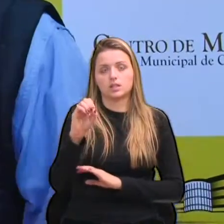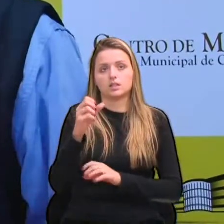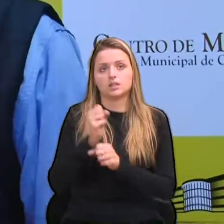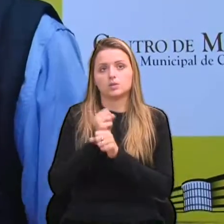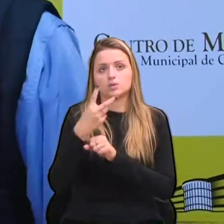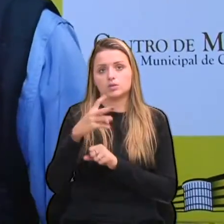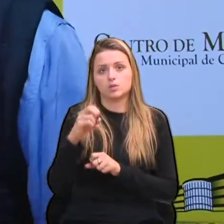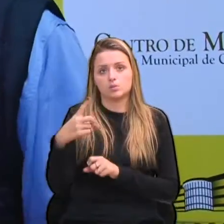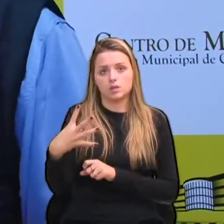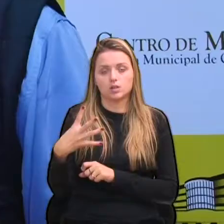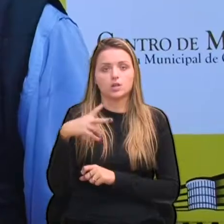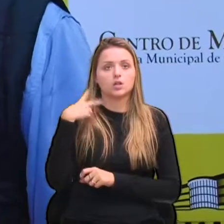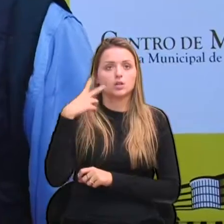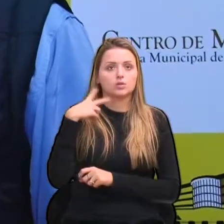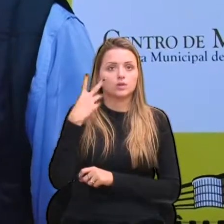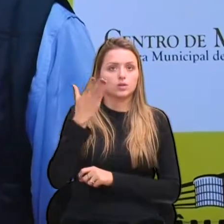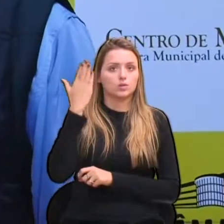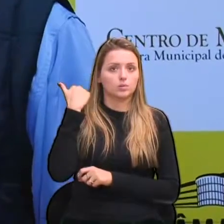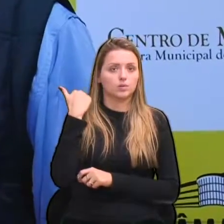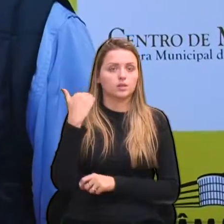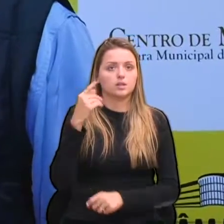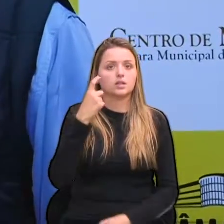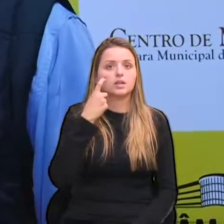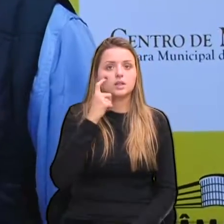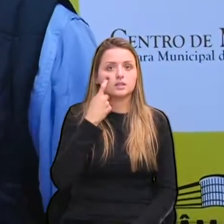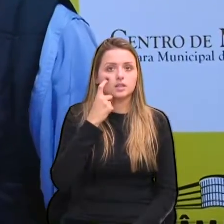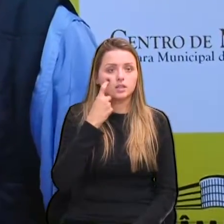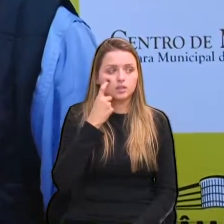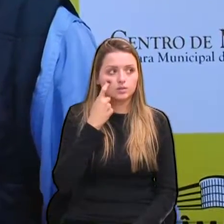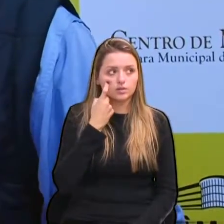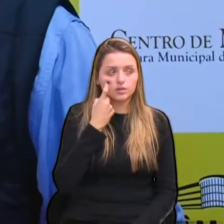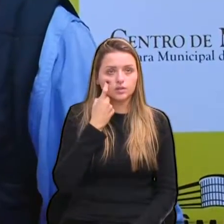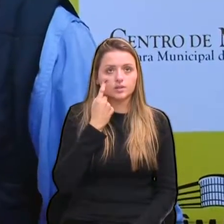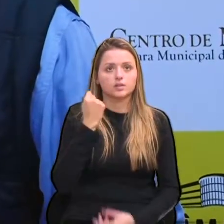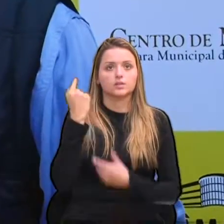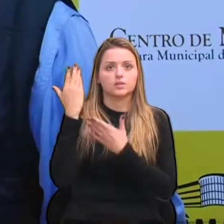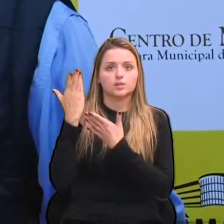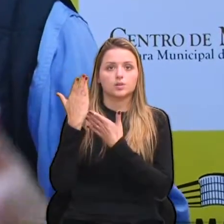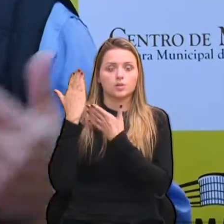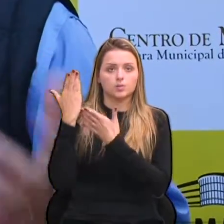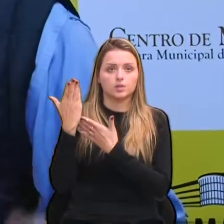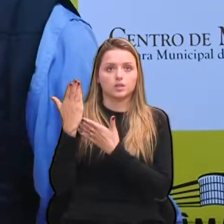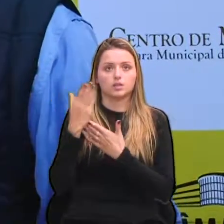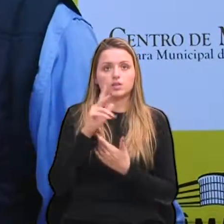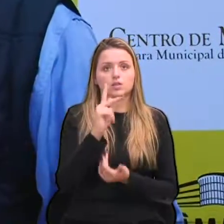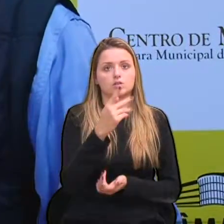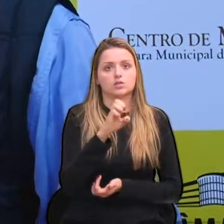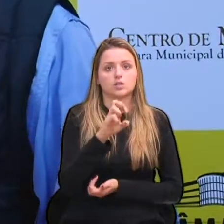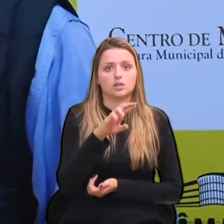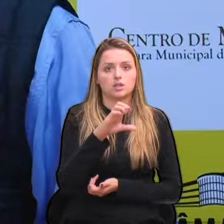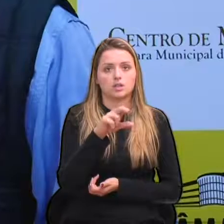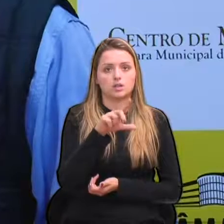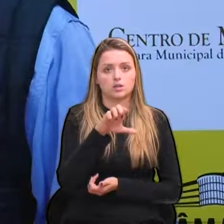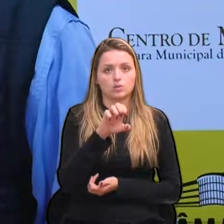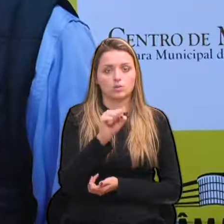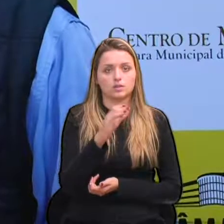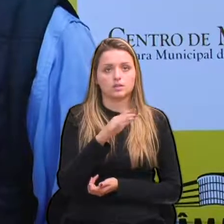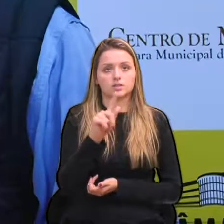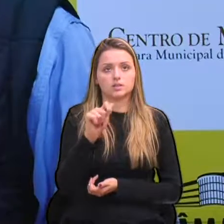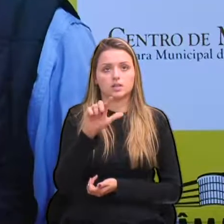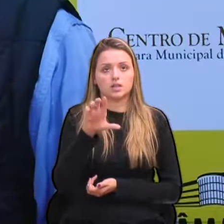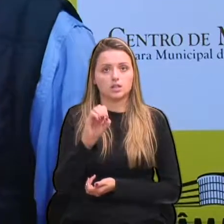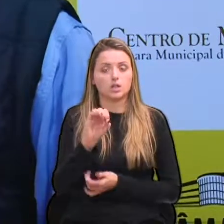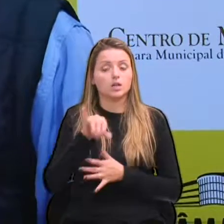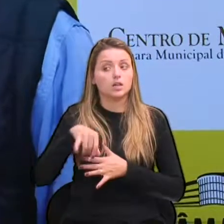do então vereador na época, Cassiano Fontana, que homenageia Hércules Galó pela sua história, e aproveitei